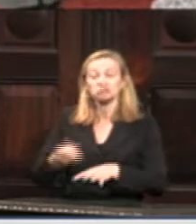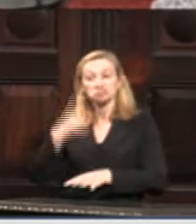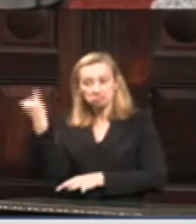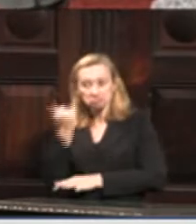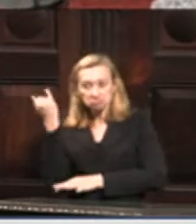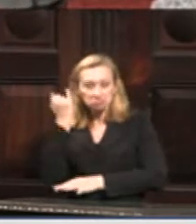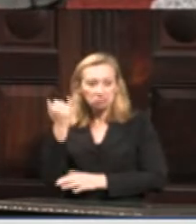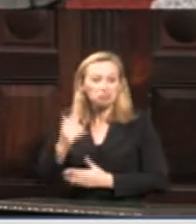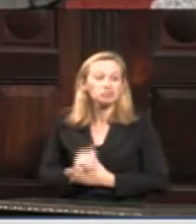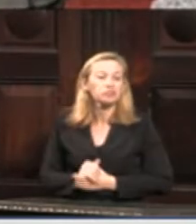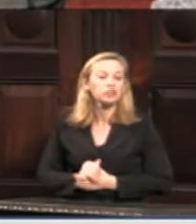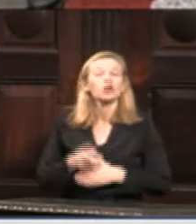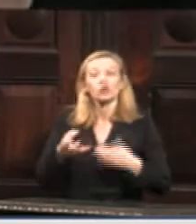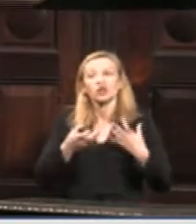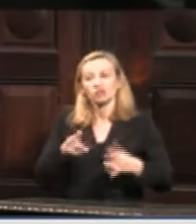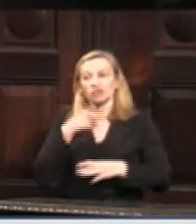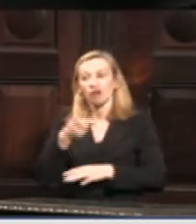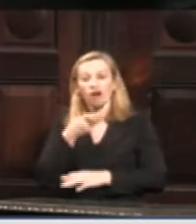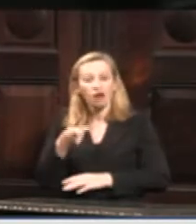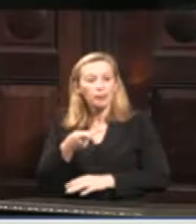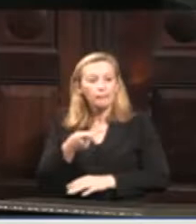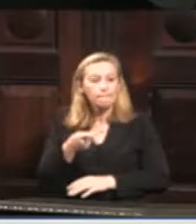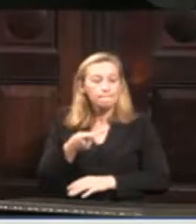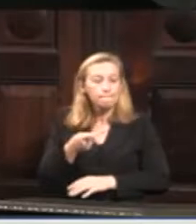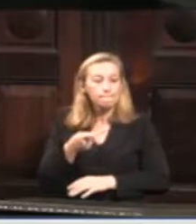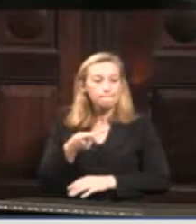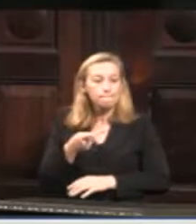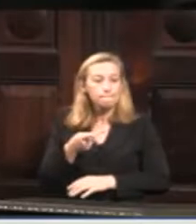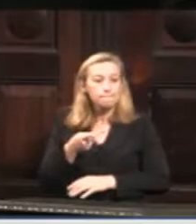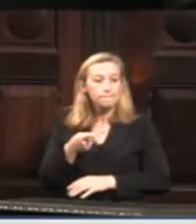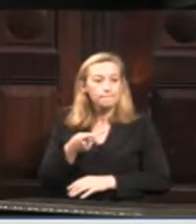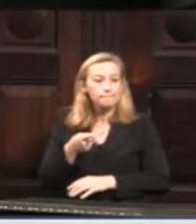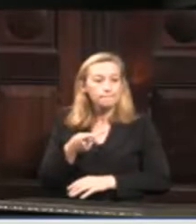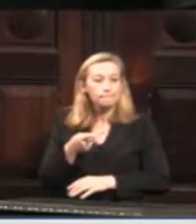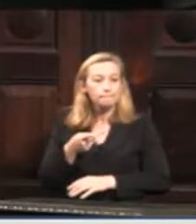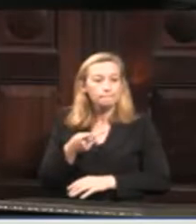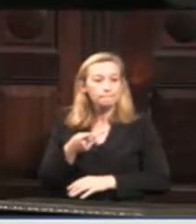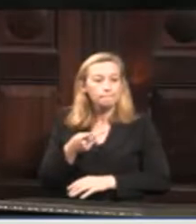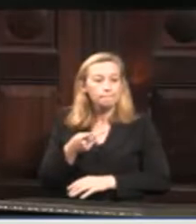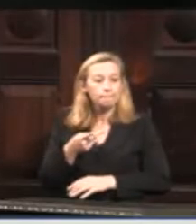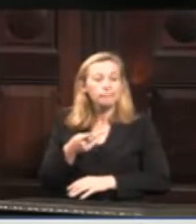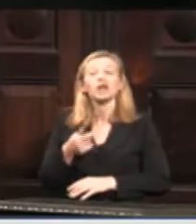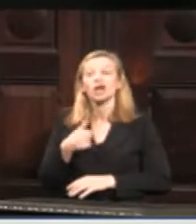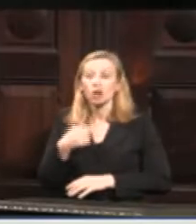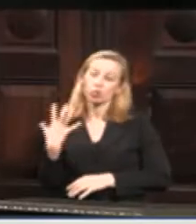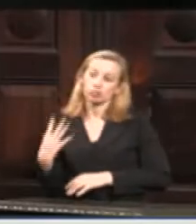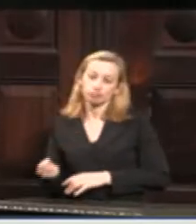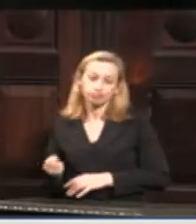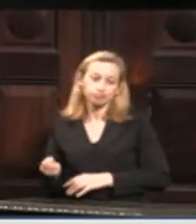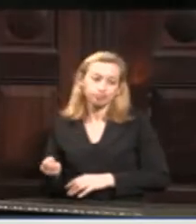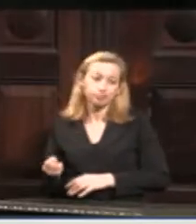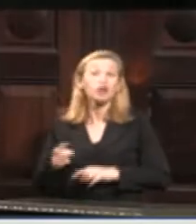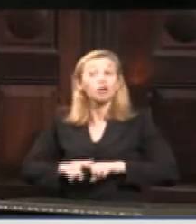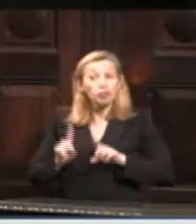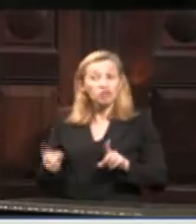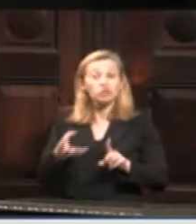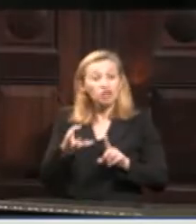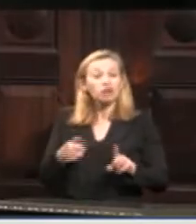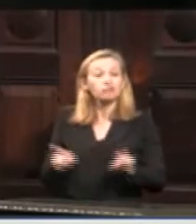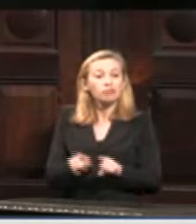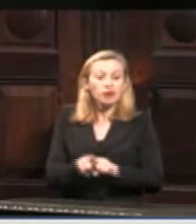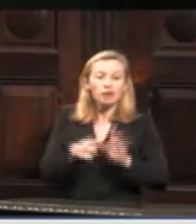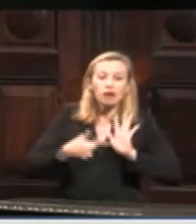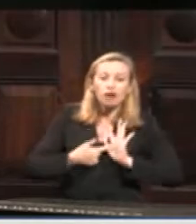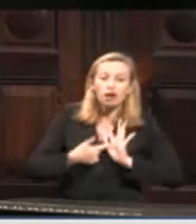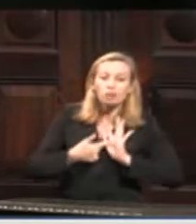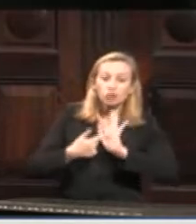importante. Quero dizer que o meu parecer ele é favorável, mas eu quero apresentar 2